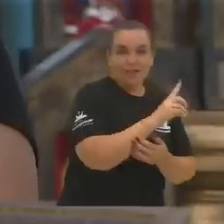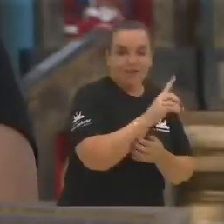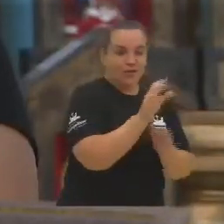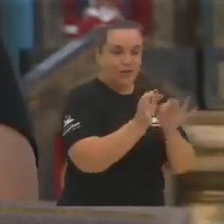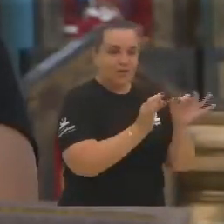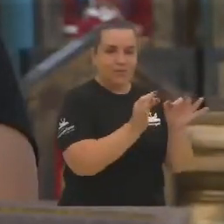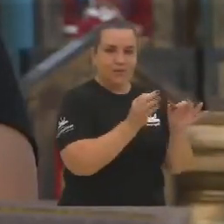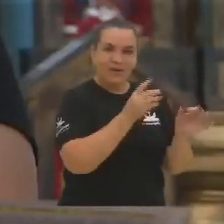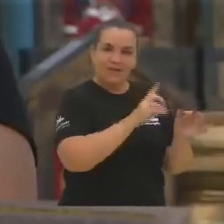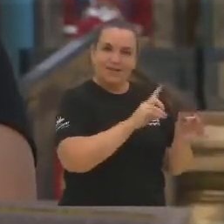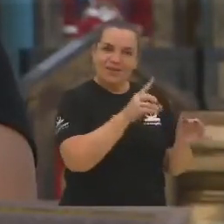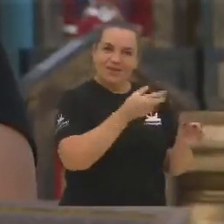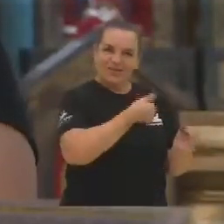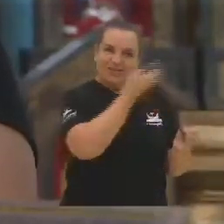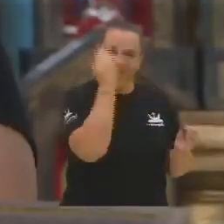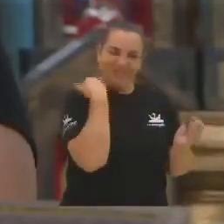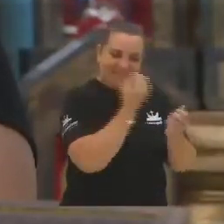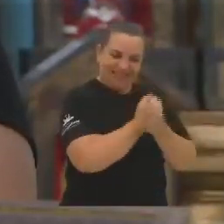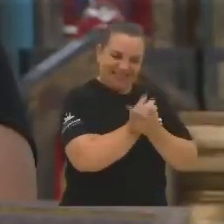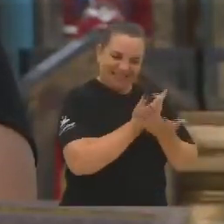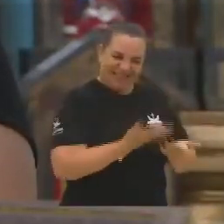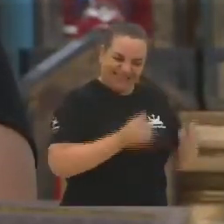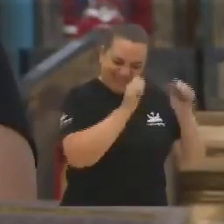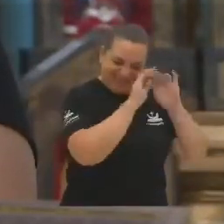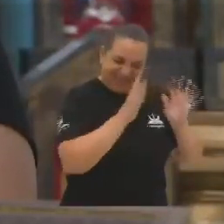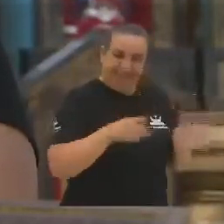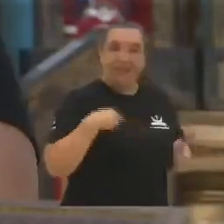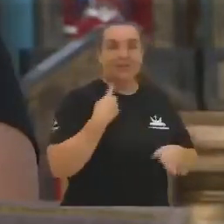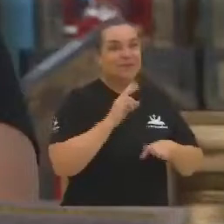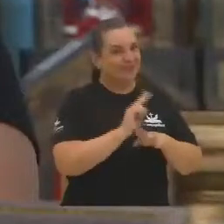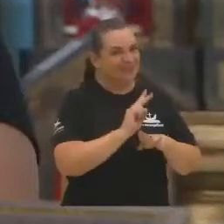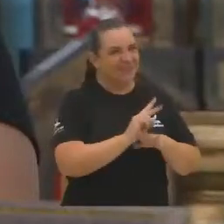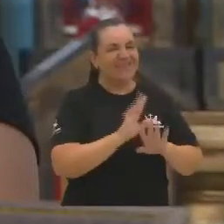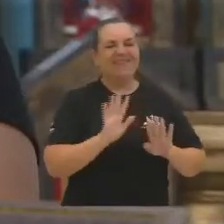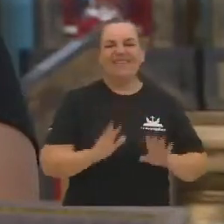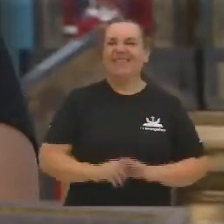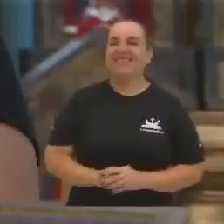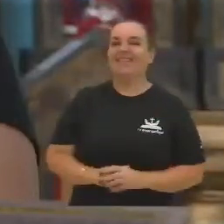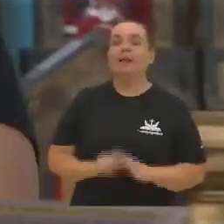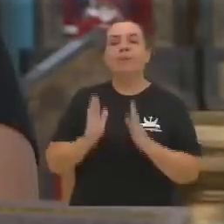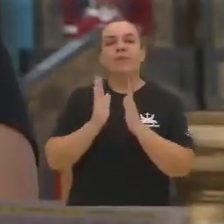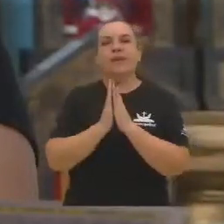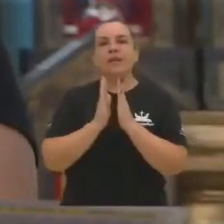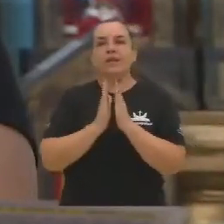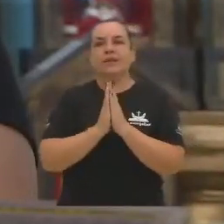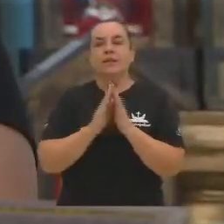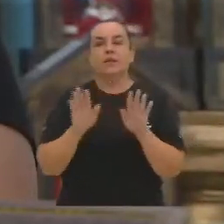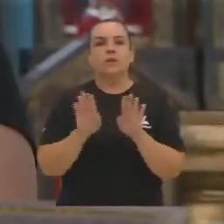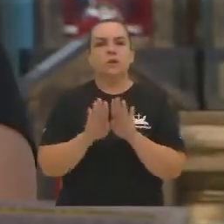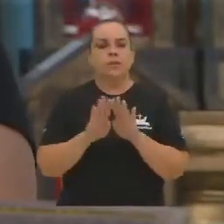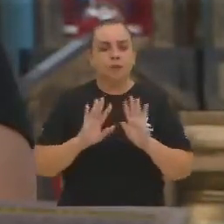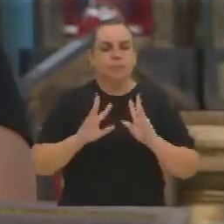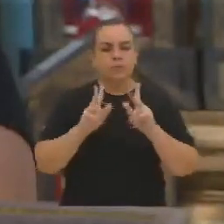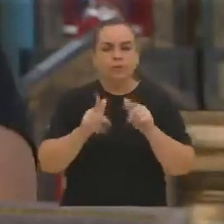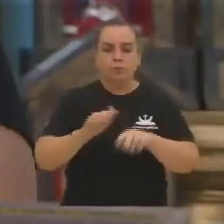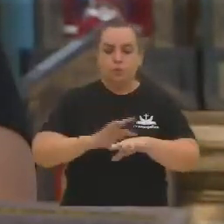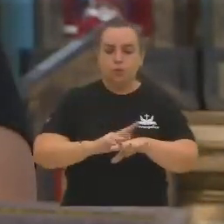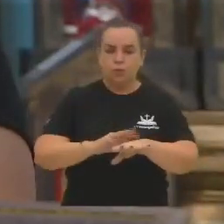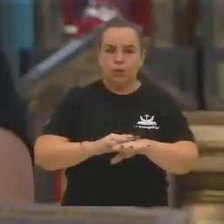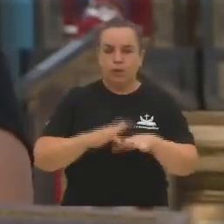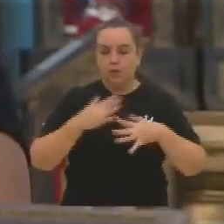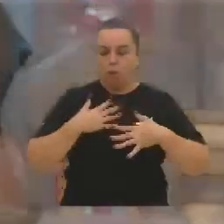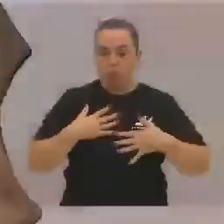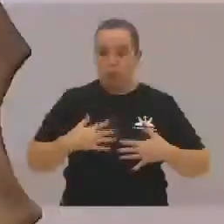Nossa Senhora de Guadalupe, nossa padroeira, rezando pelos doentes e desempregados.